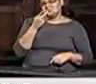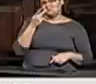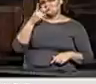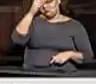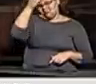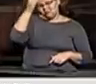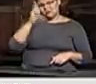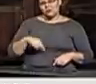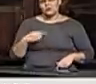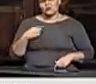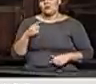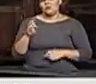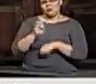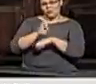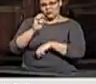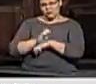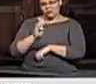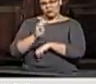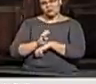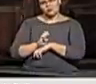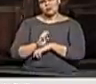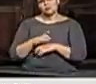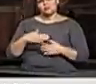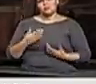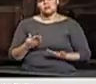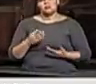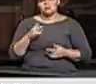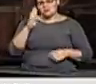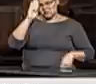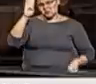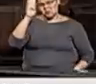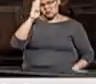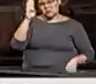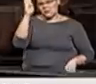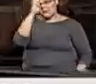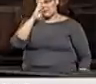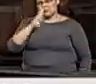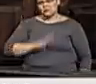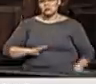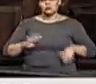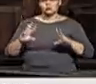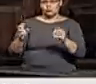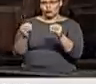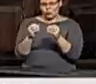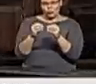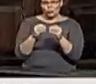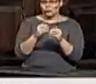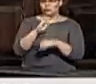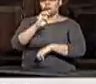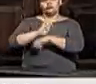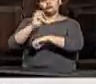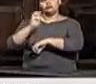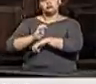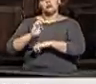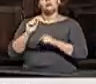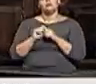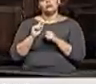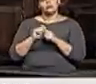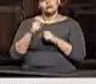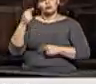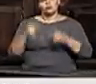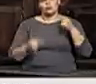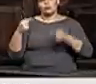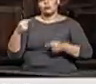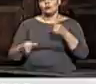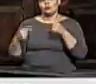um Estado moderno pode viver sem isenção, principalmente no Brasil, onde todos os Estados fazem